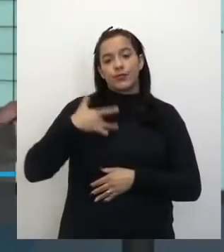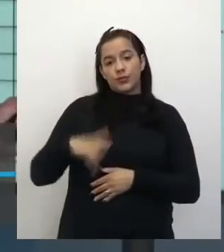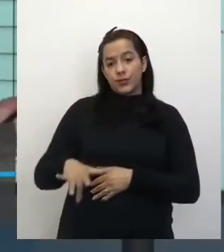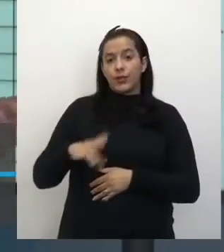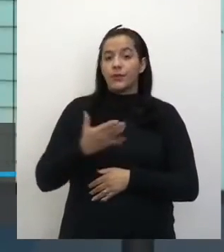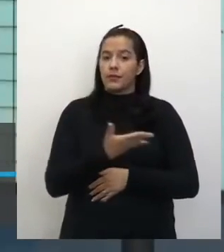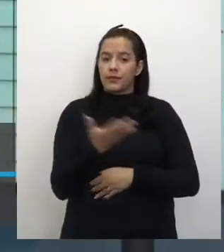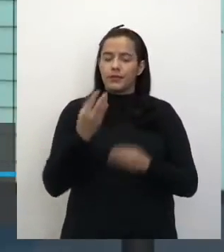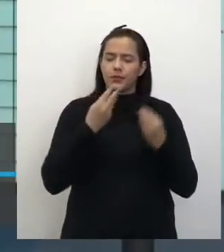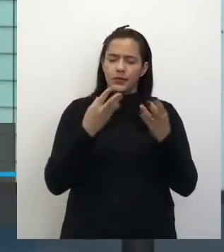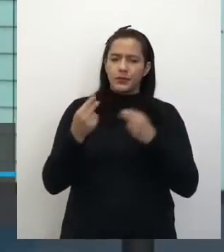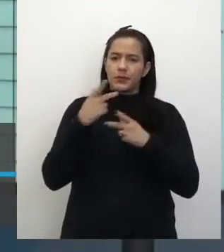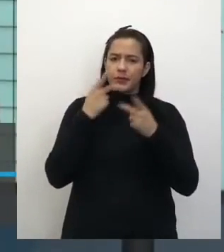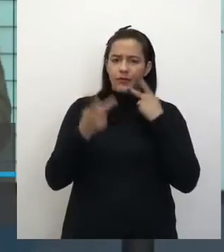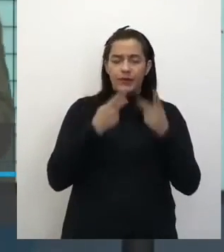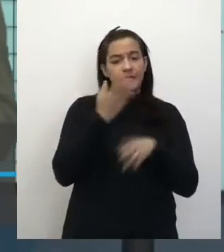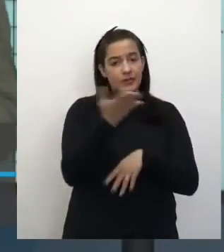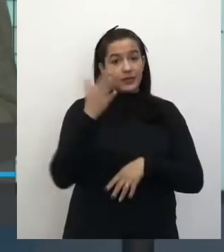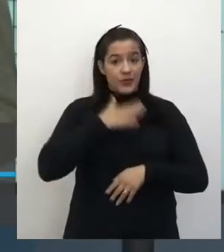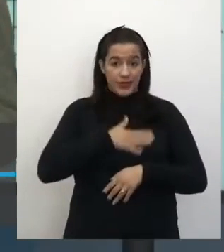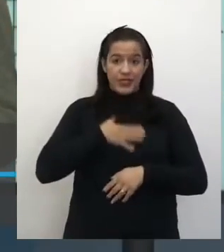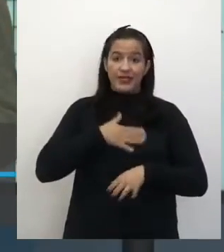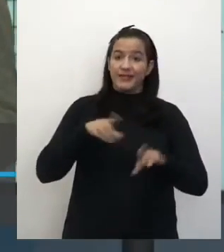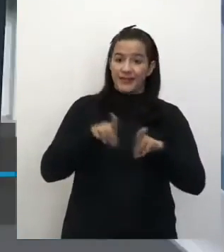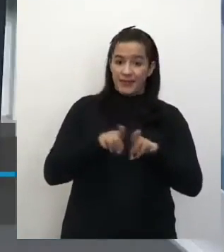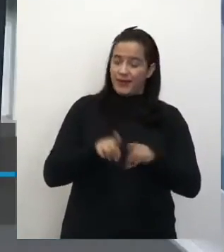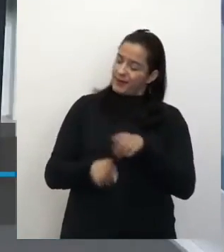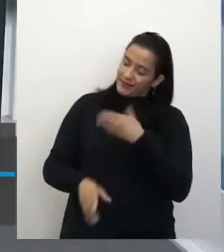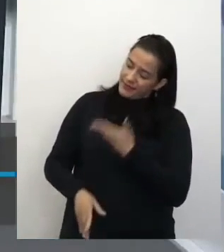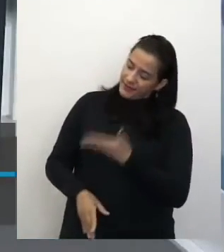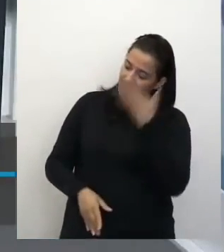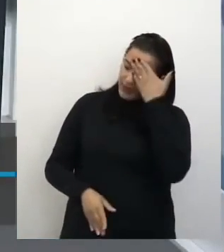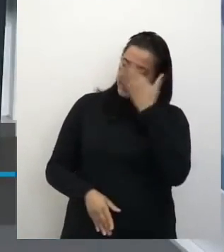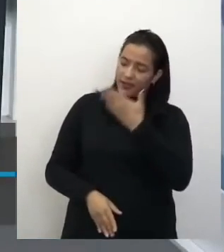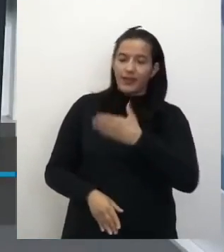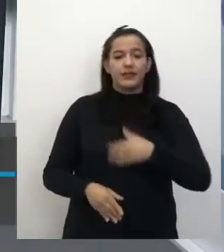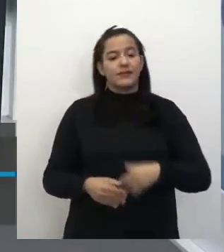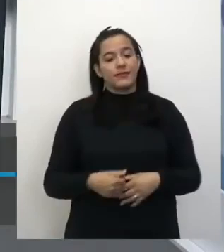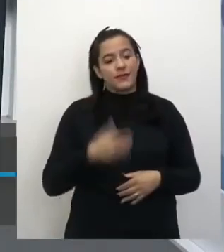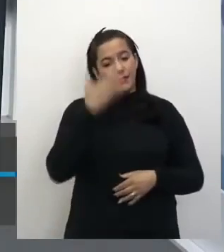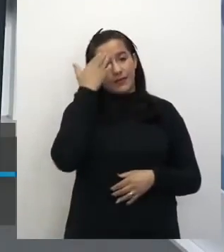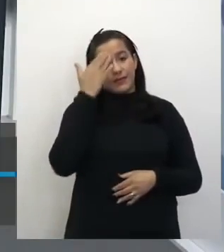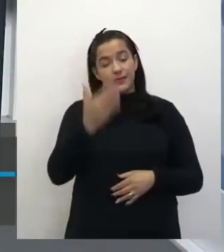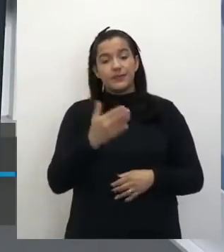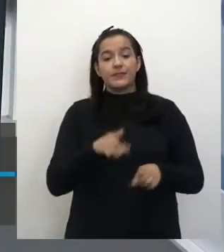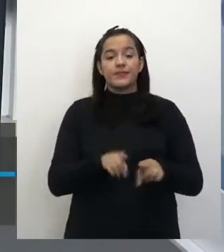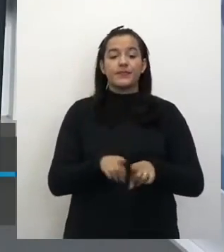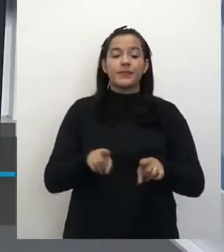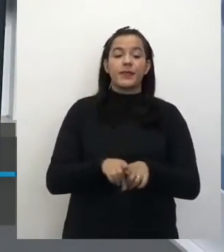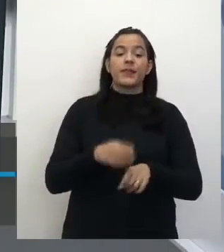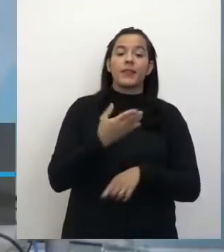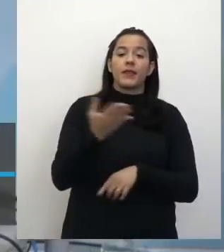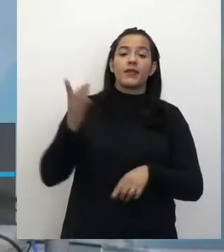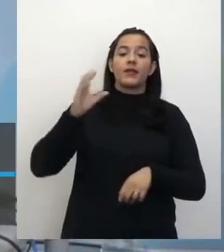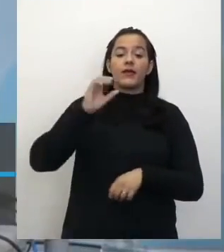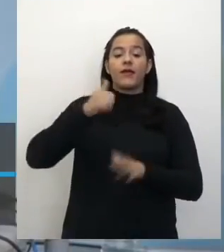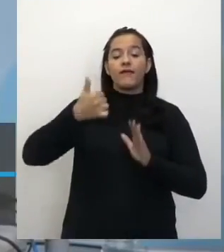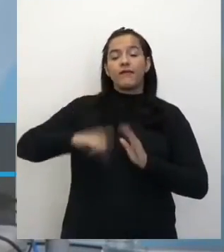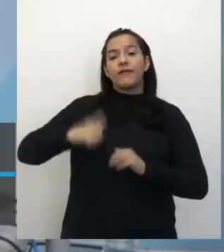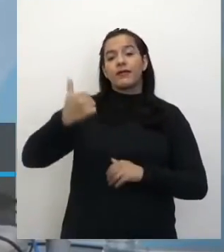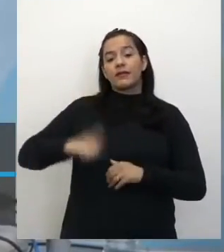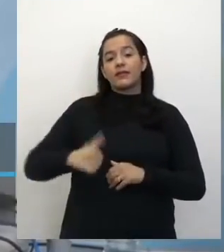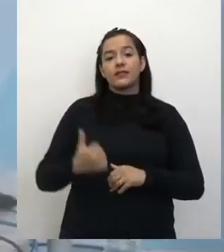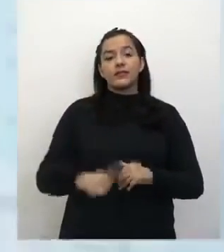mas eu tenho certeza que você curtiu, porque eu curti também. Jonas, muito obrigado. Obrigado, Tony. Eu vou pedir só antes, né, pro diretor colocar a avaliação aí,